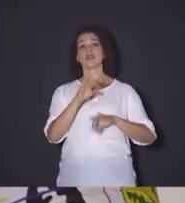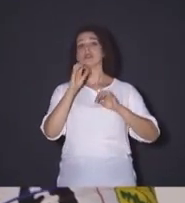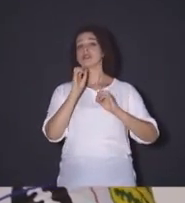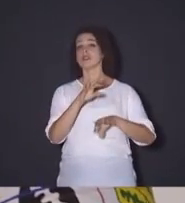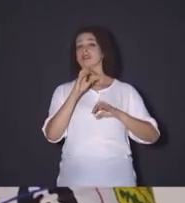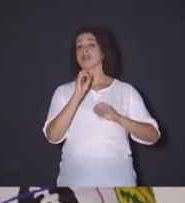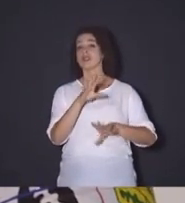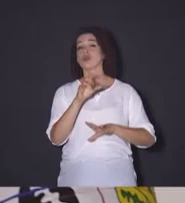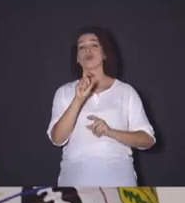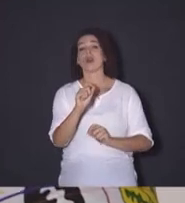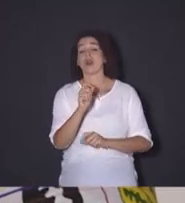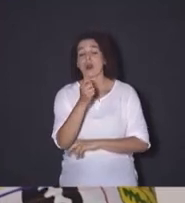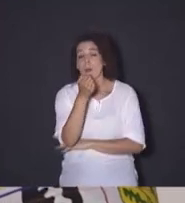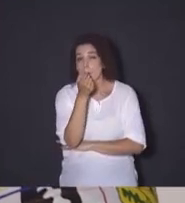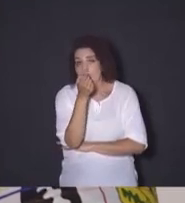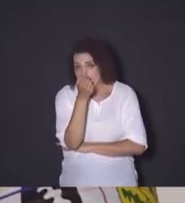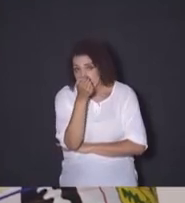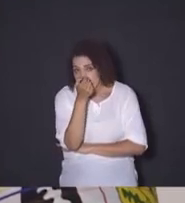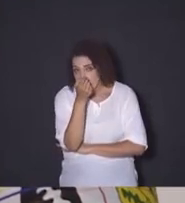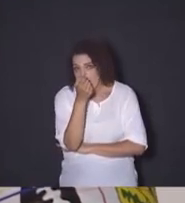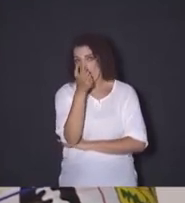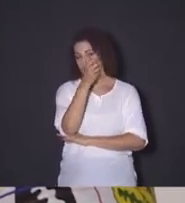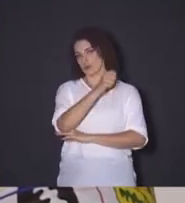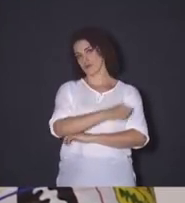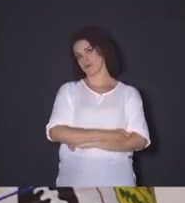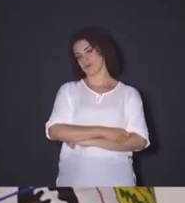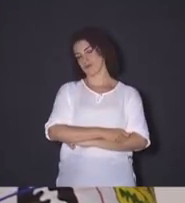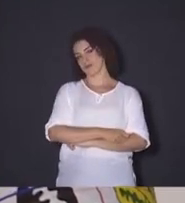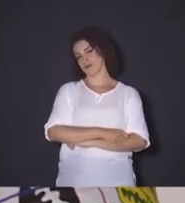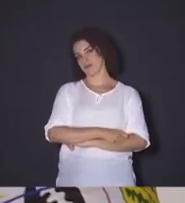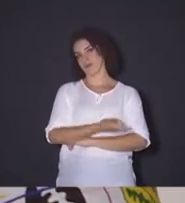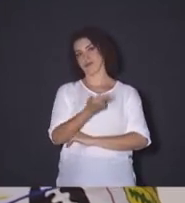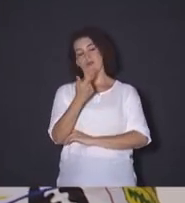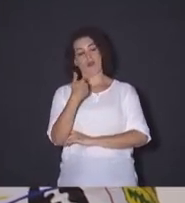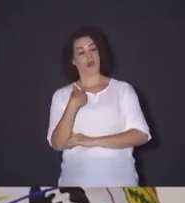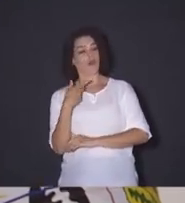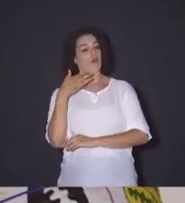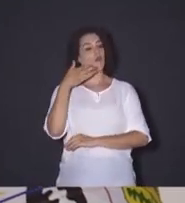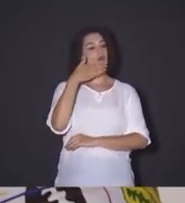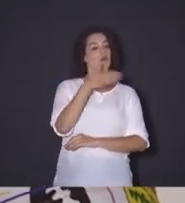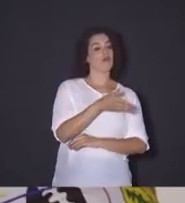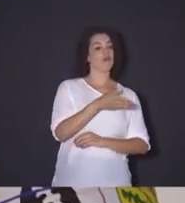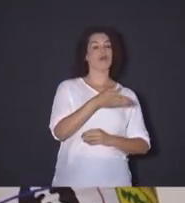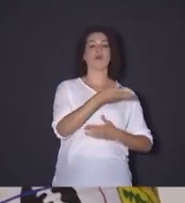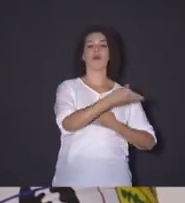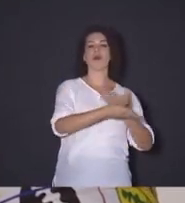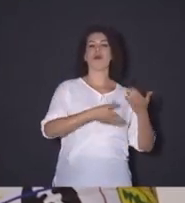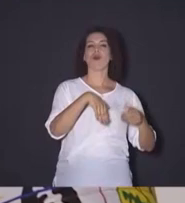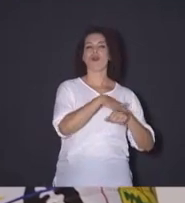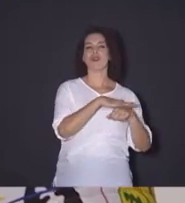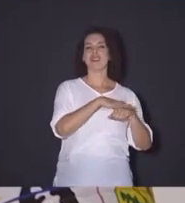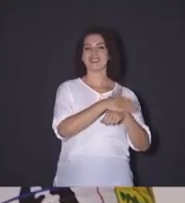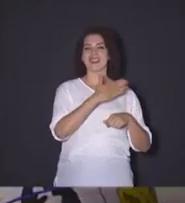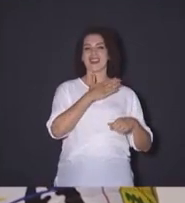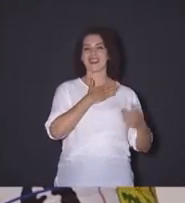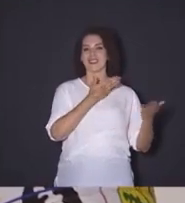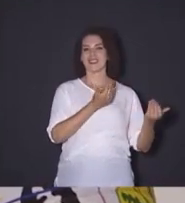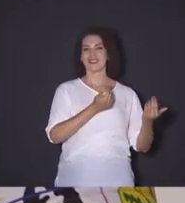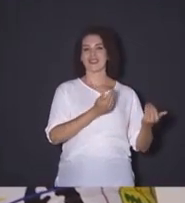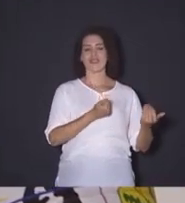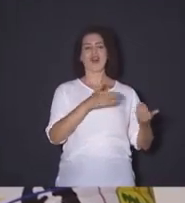pouco eu chego pra meus meninos e fácil às vezes pergunta as mãos até que gestão na universidade